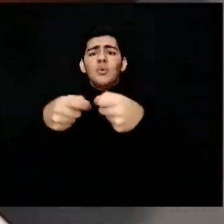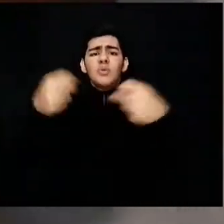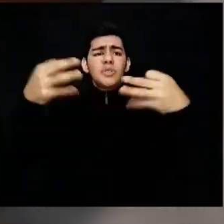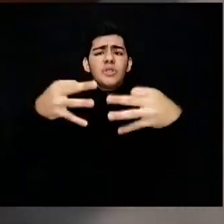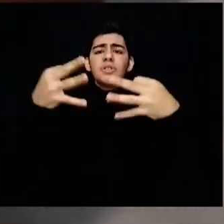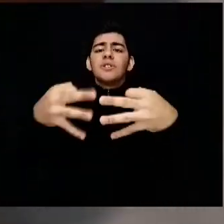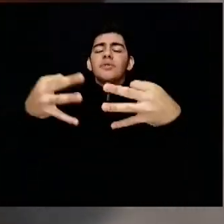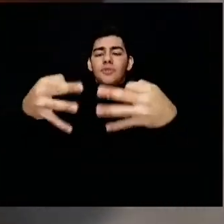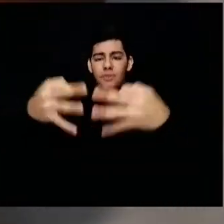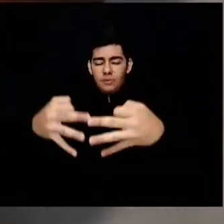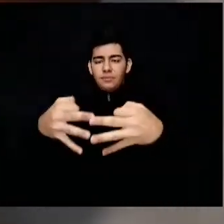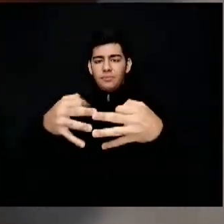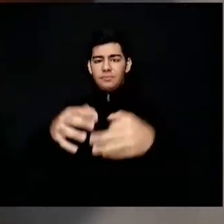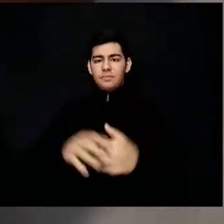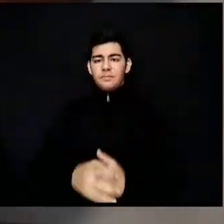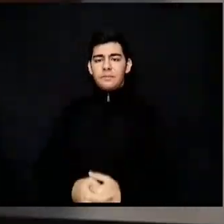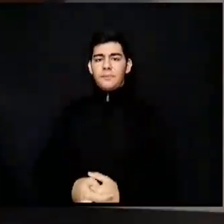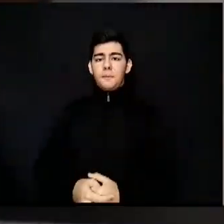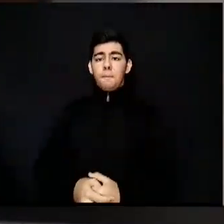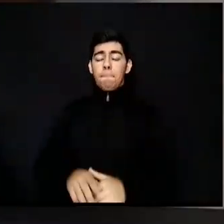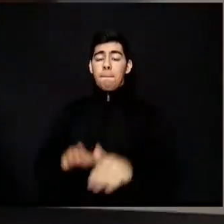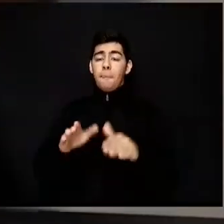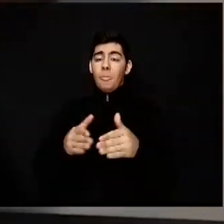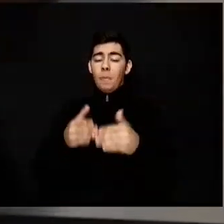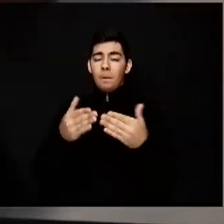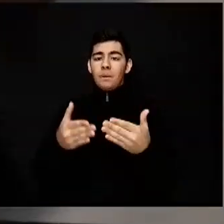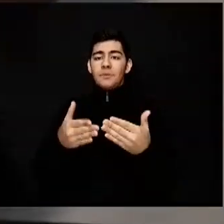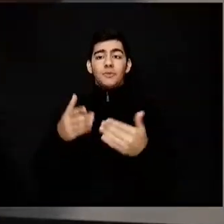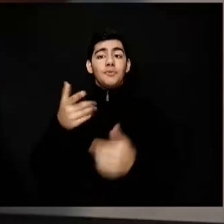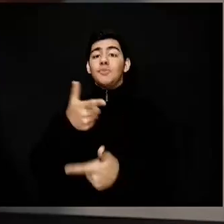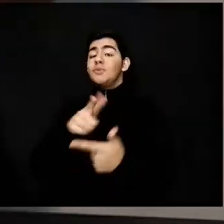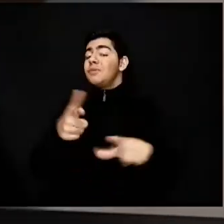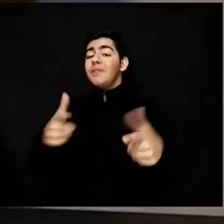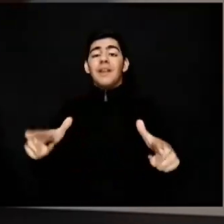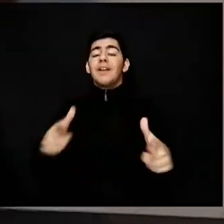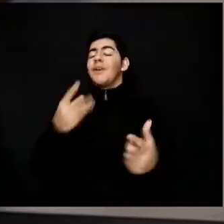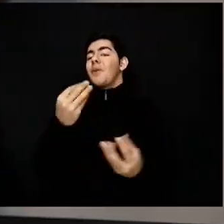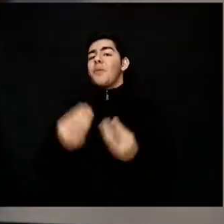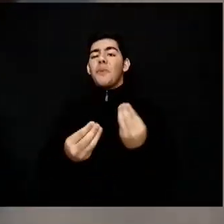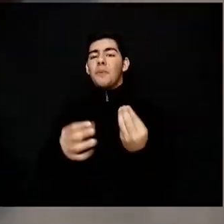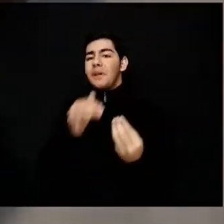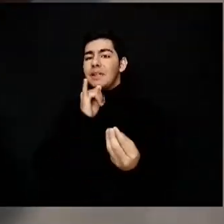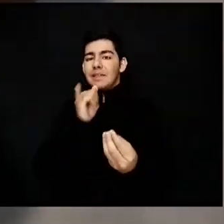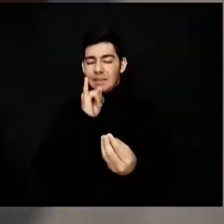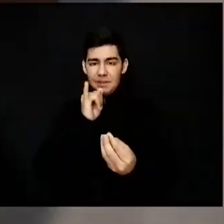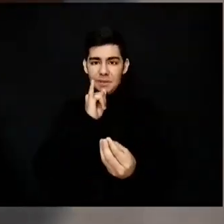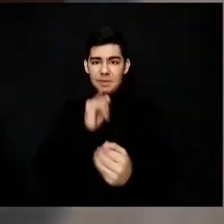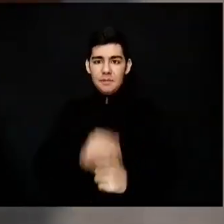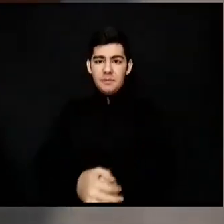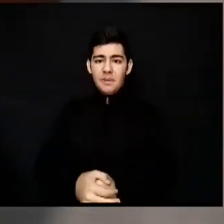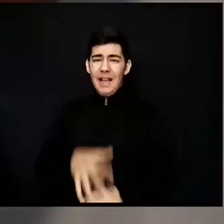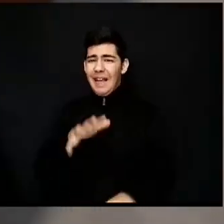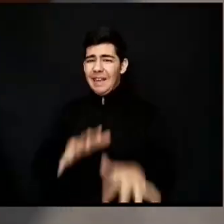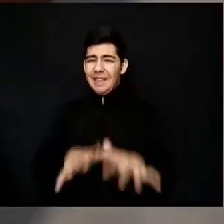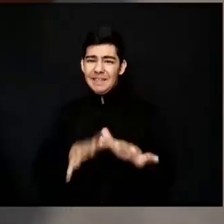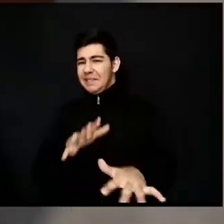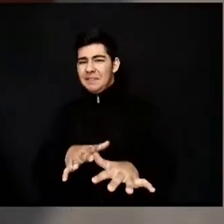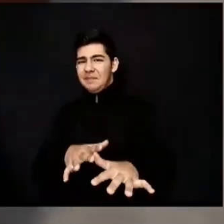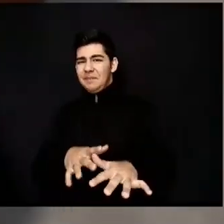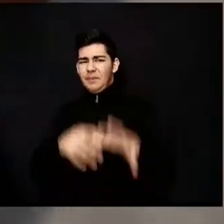separar. Então, assim, não tem como você... Chega até a ser desrespeitoso querer comprar o